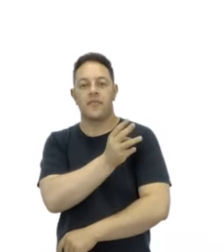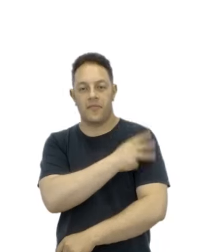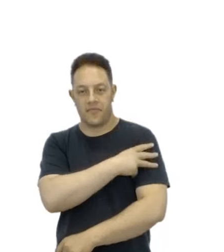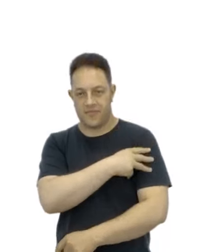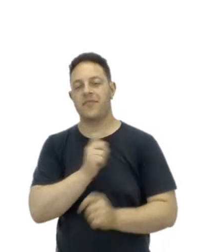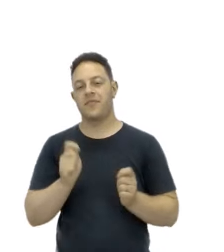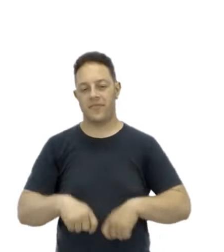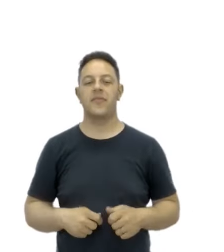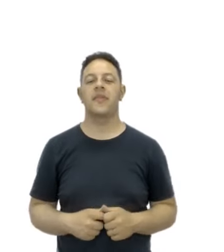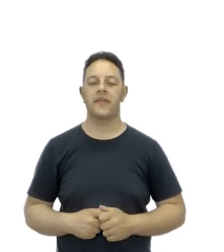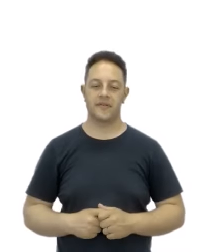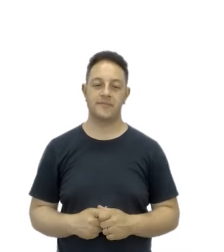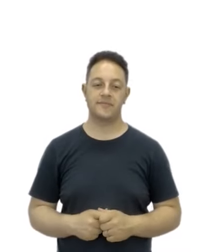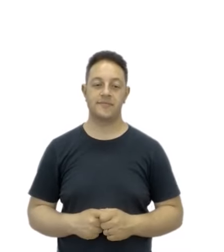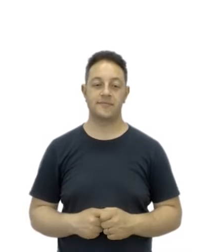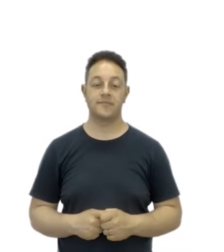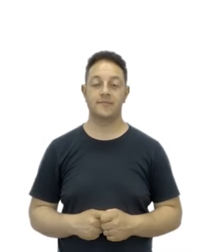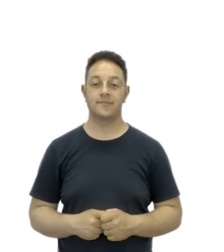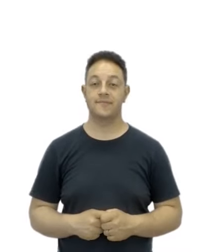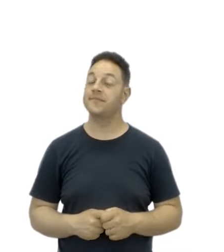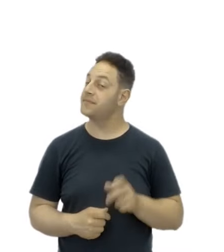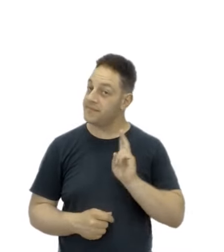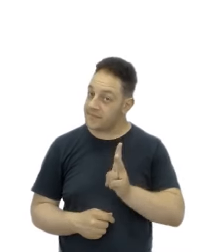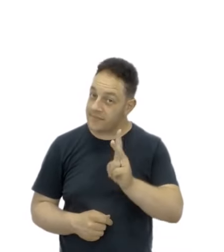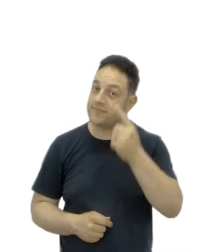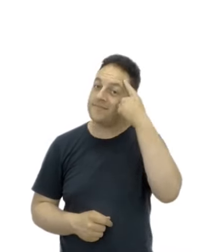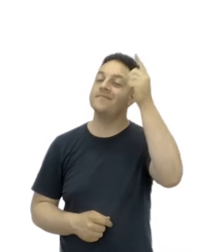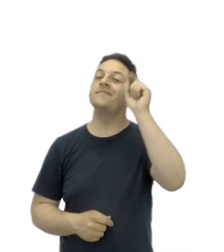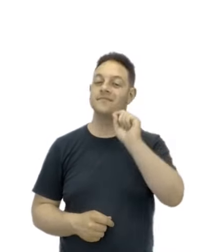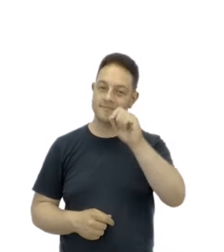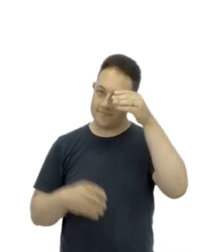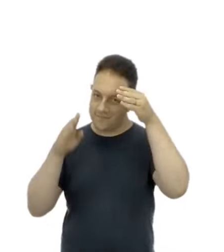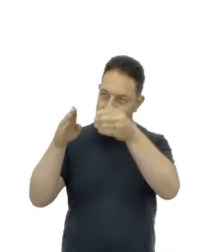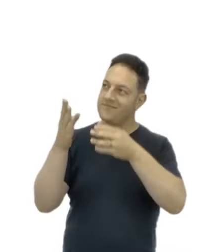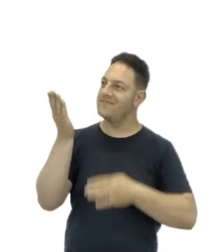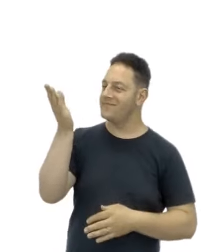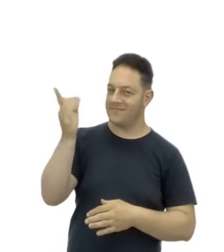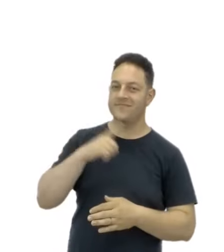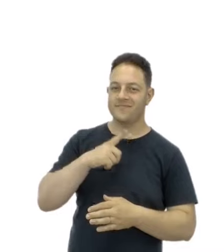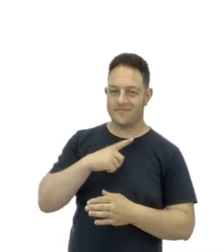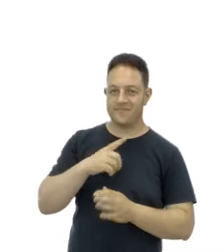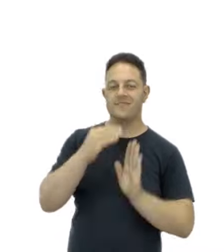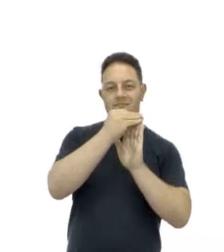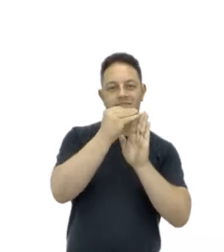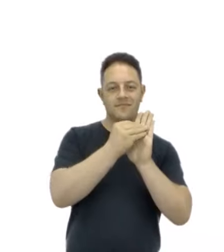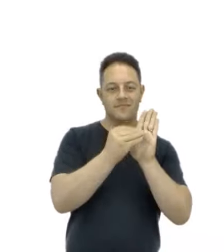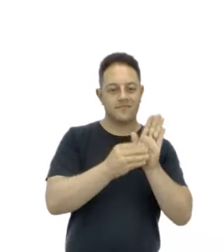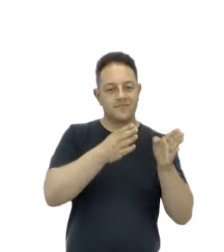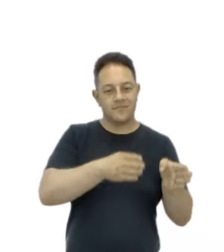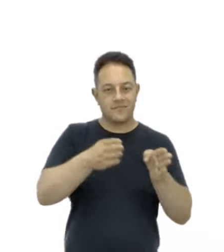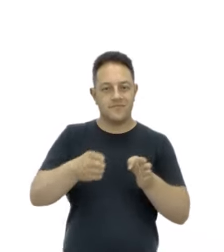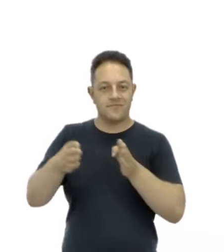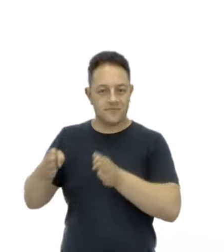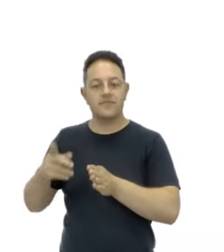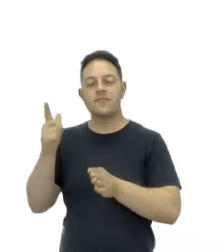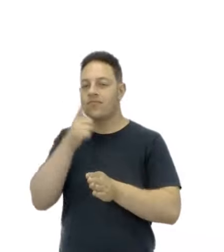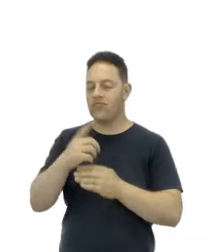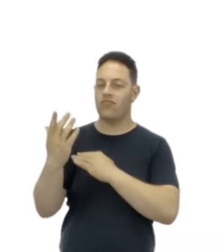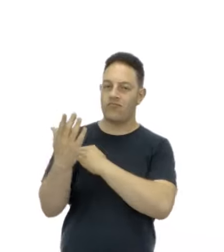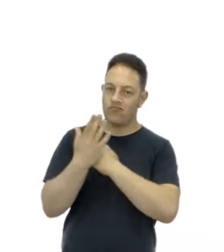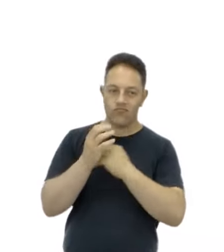ano. E como sempre, colocamos a nossa agenda para bem direcionar a nossa